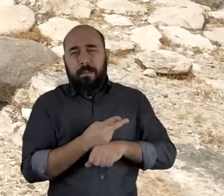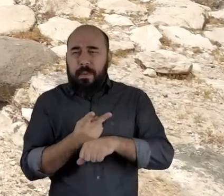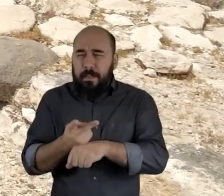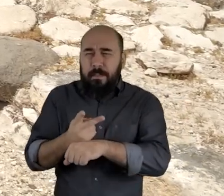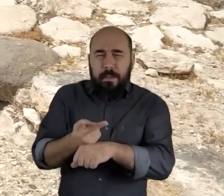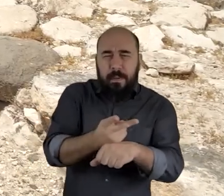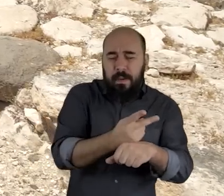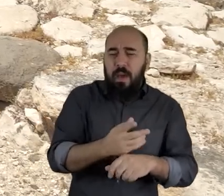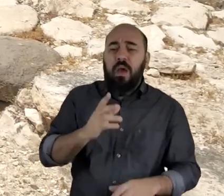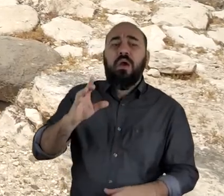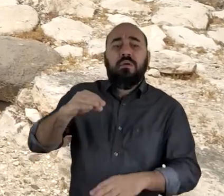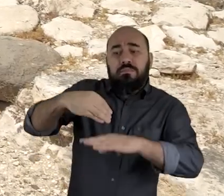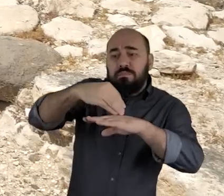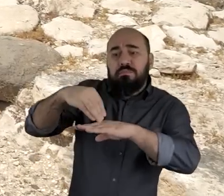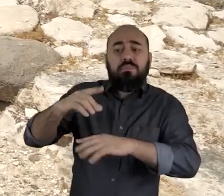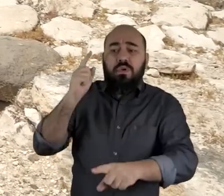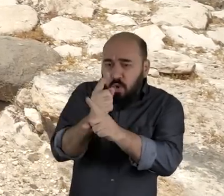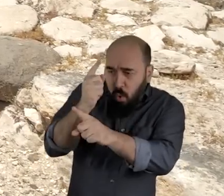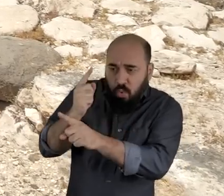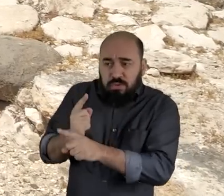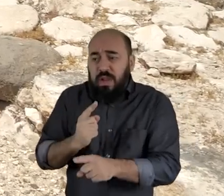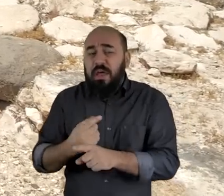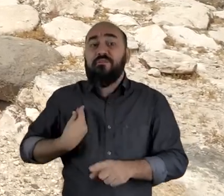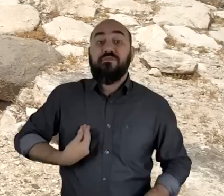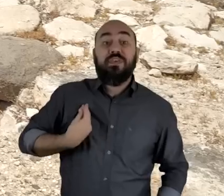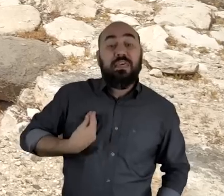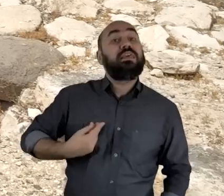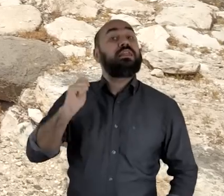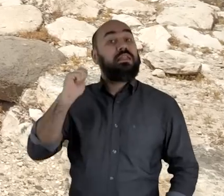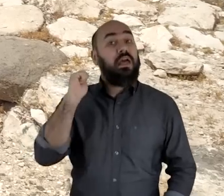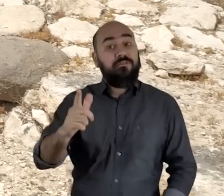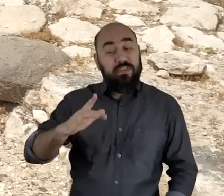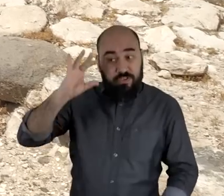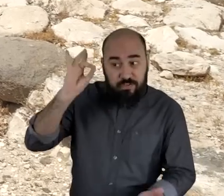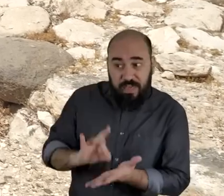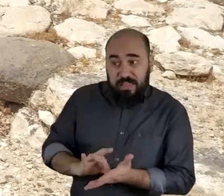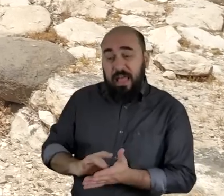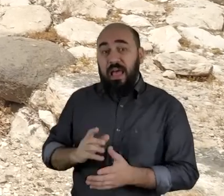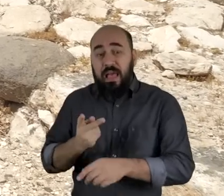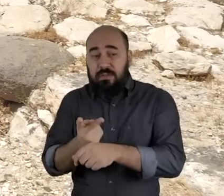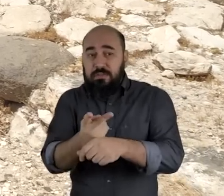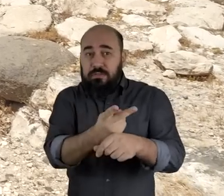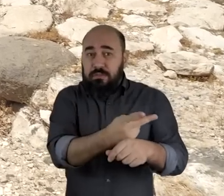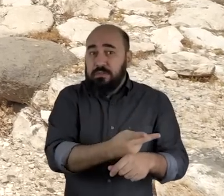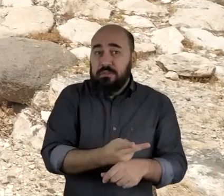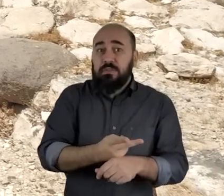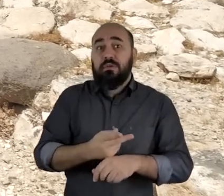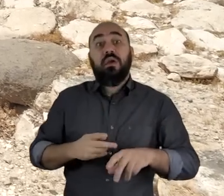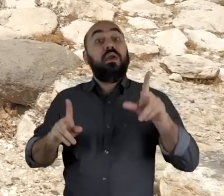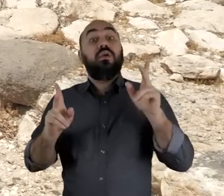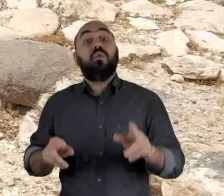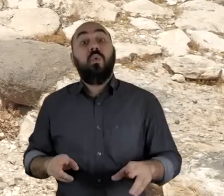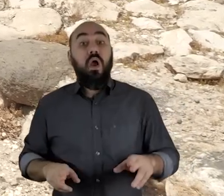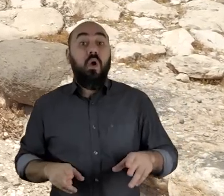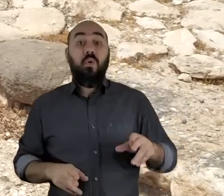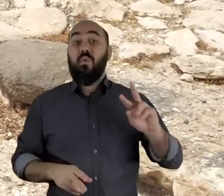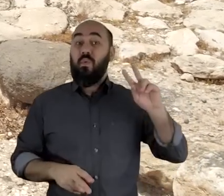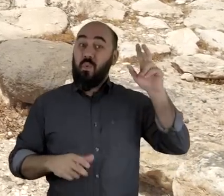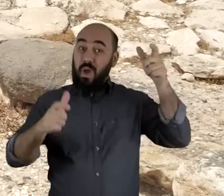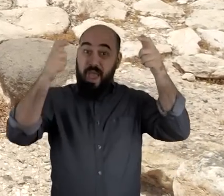pela historicidade do rei Davi era algo tão inócuo quanto a busca pela historicidade do rei